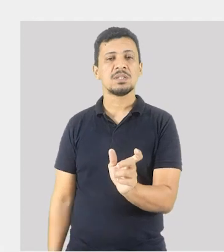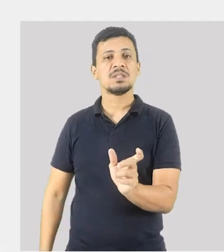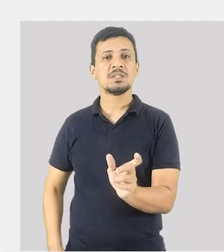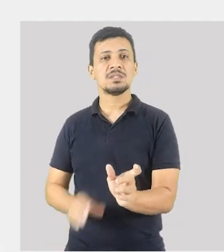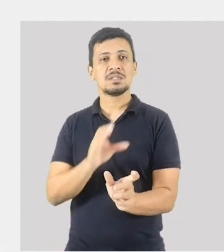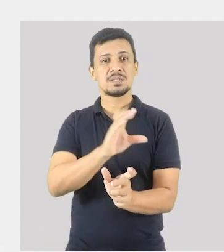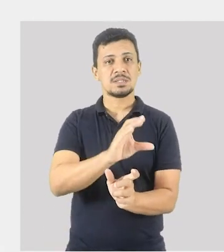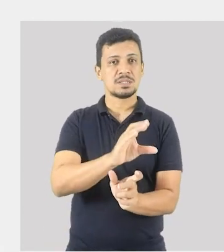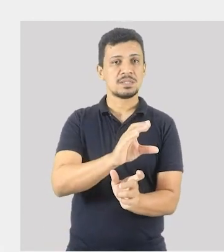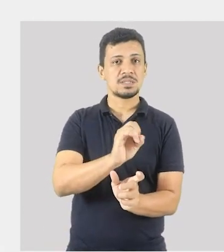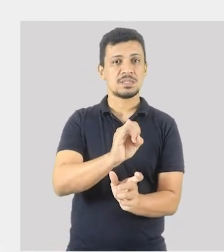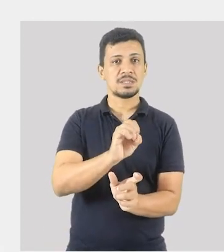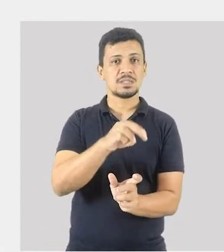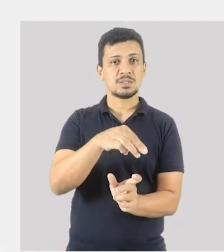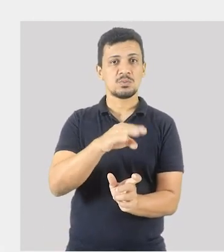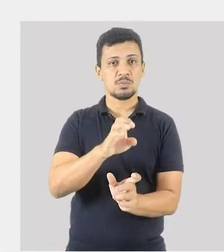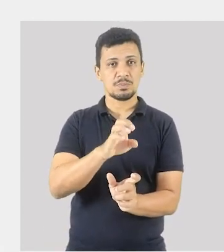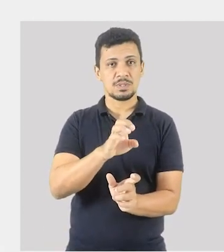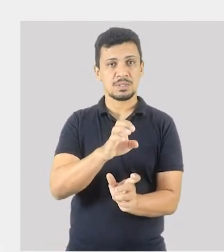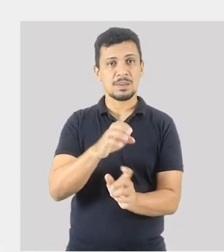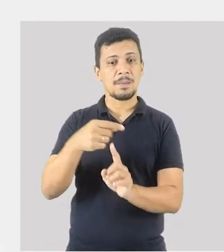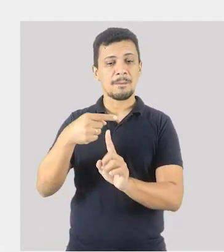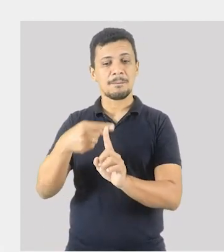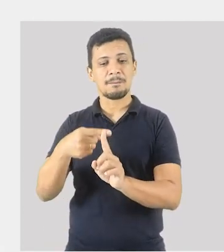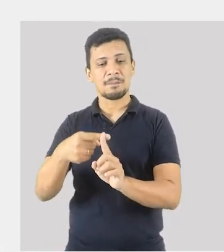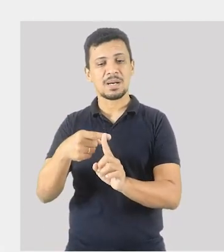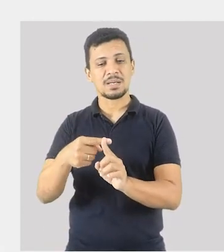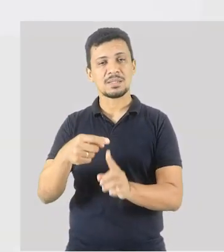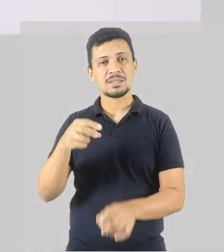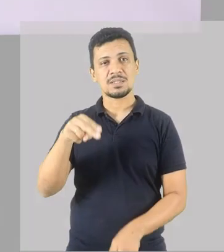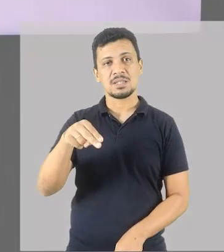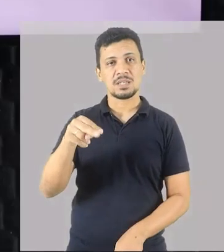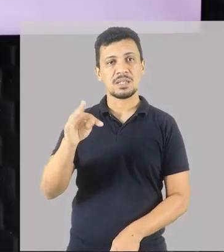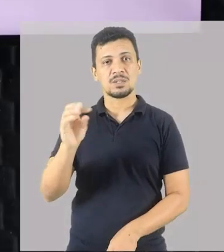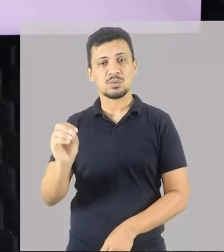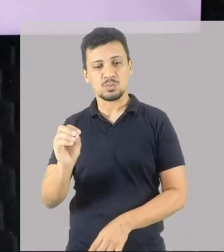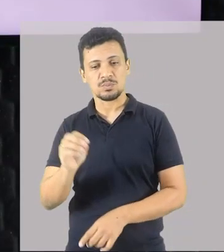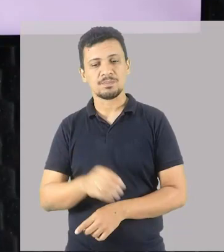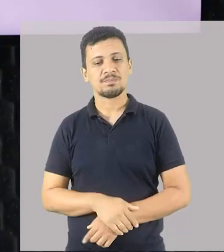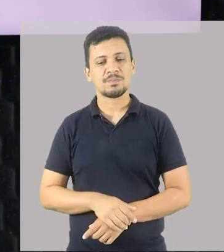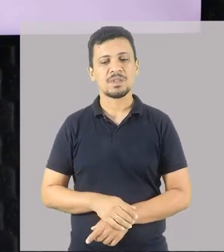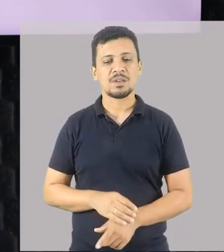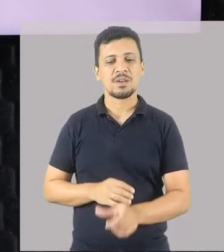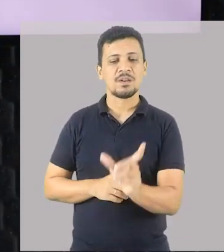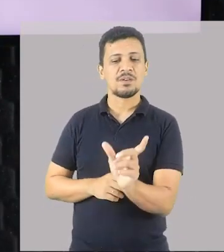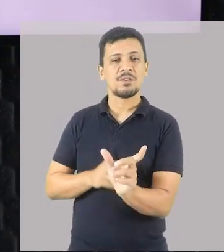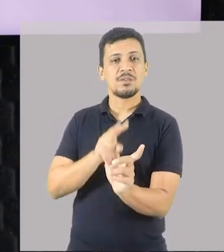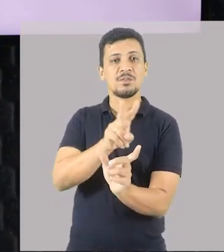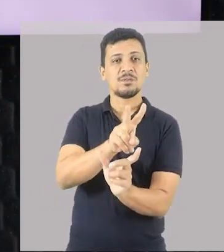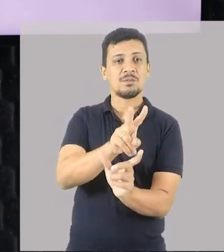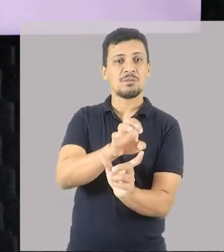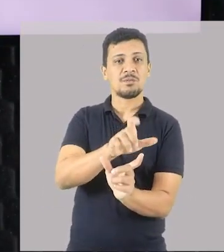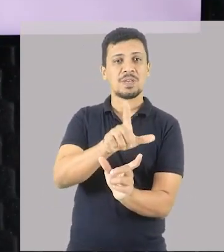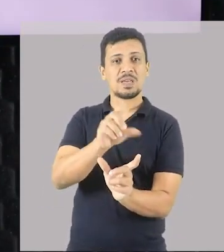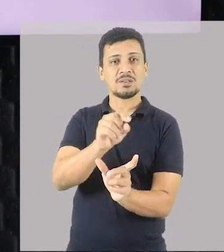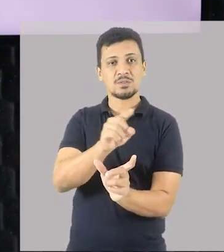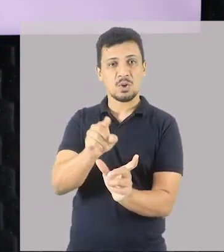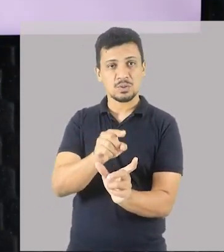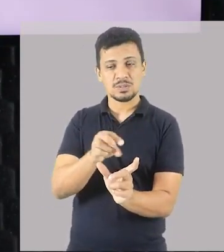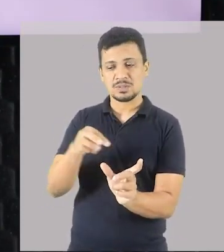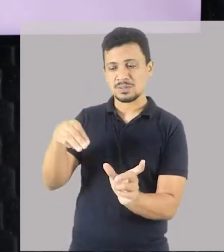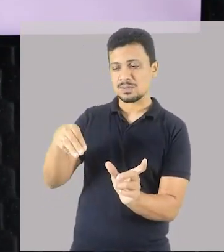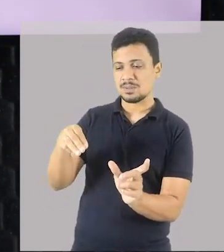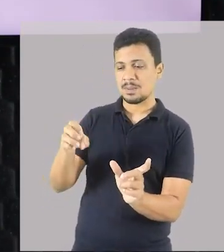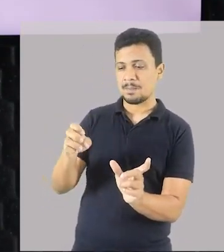uso ciúme, mais o sufixo ento, formo ciumento. Velozmente, veloz, mais o sufixo mente. Perceba que